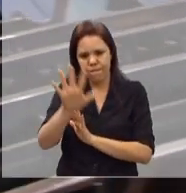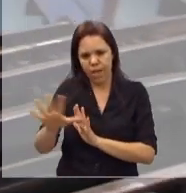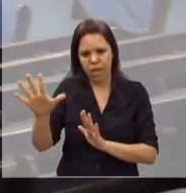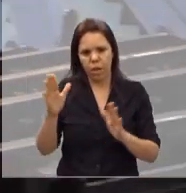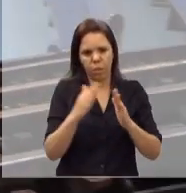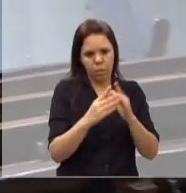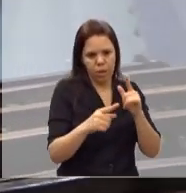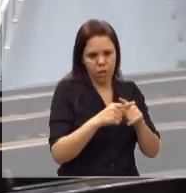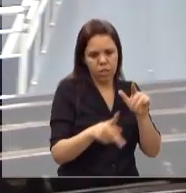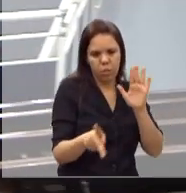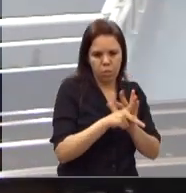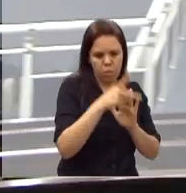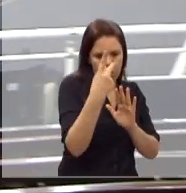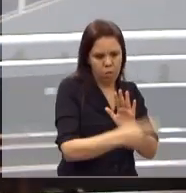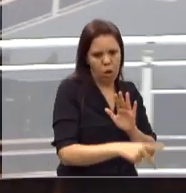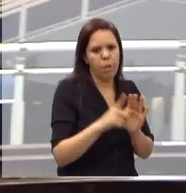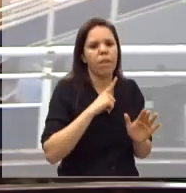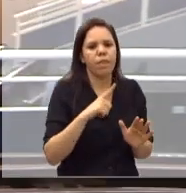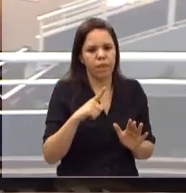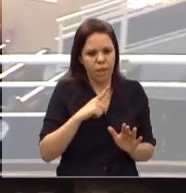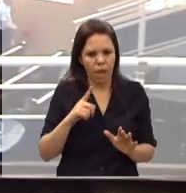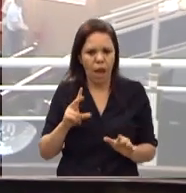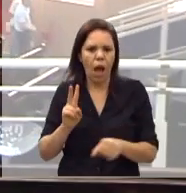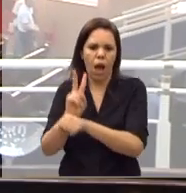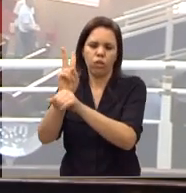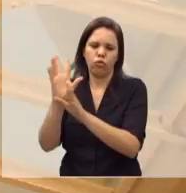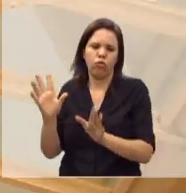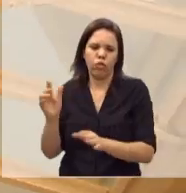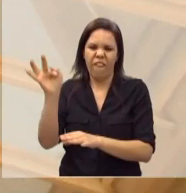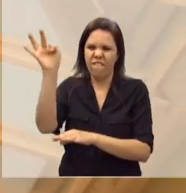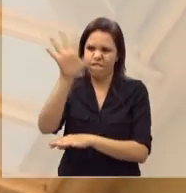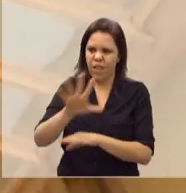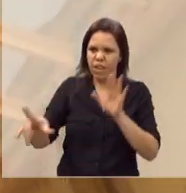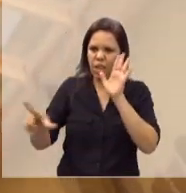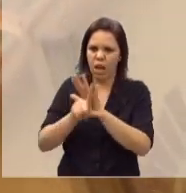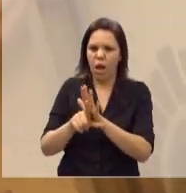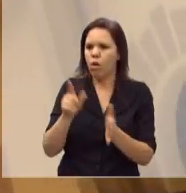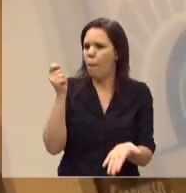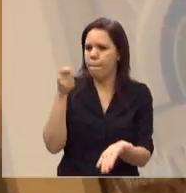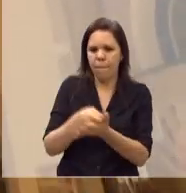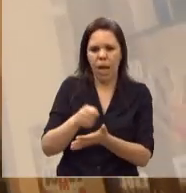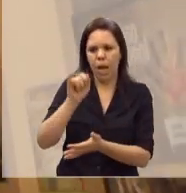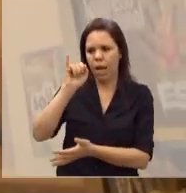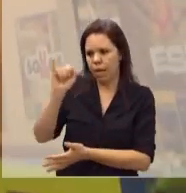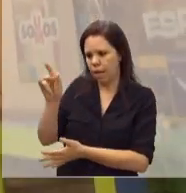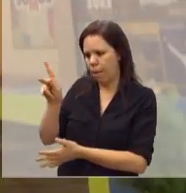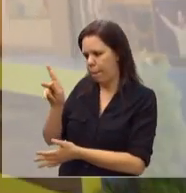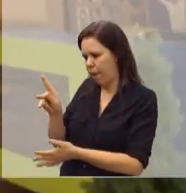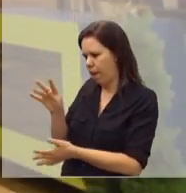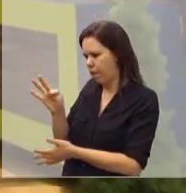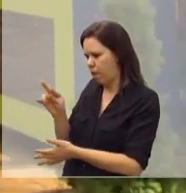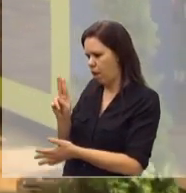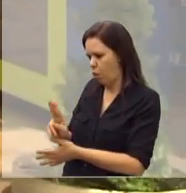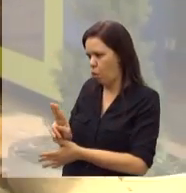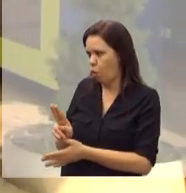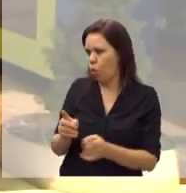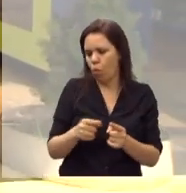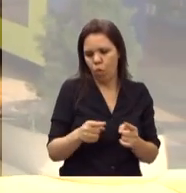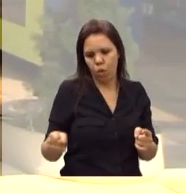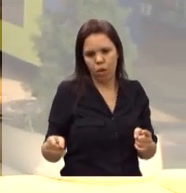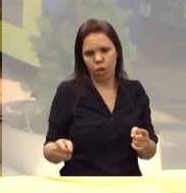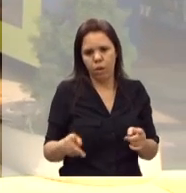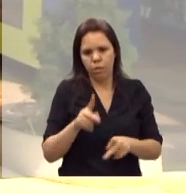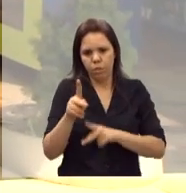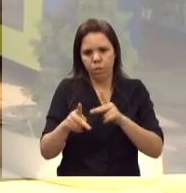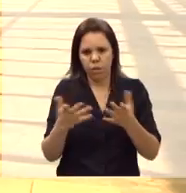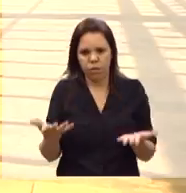já têm imunidade federal, não pagam IPTU. Então, para que houvesse essa igualdade, não é justo que um templo próprio, que normalmente já